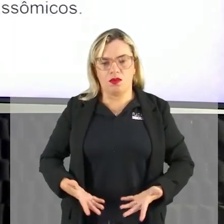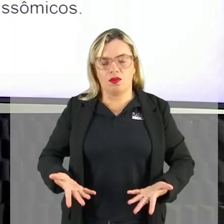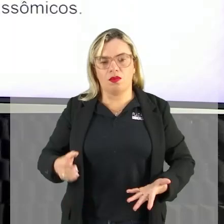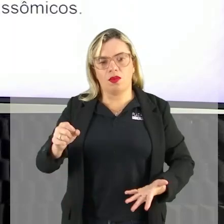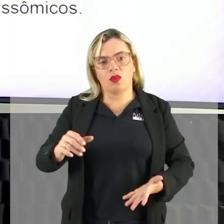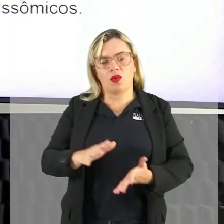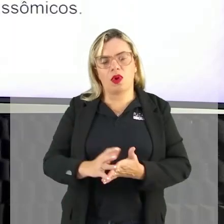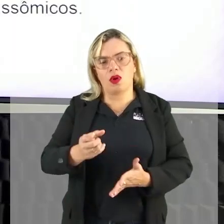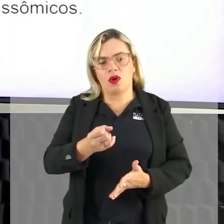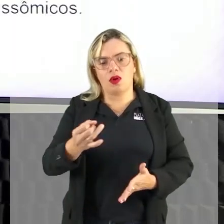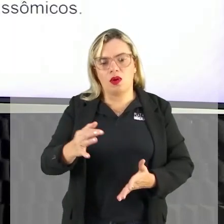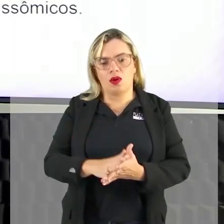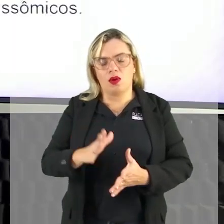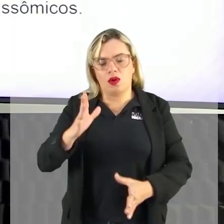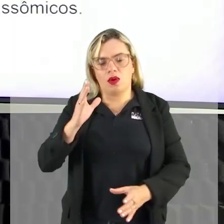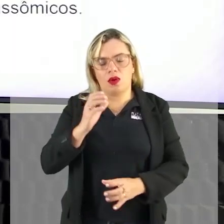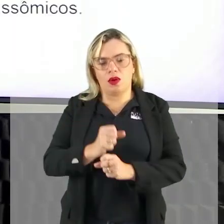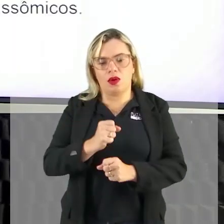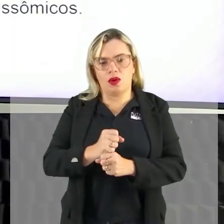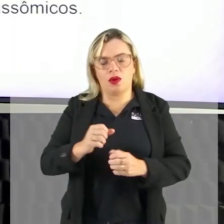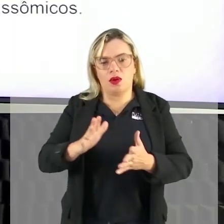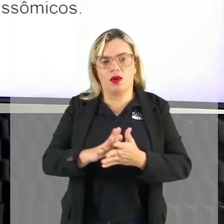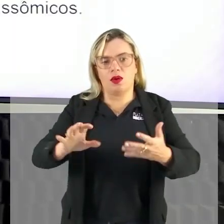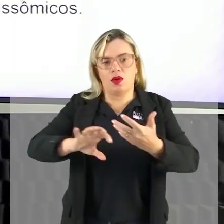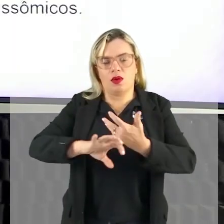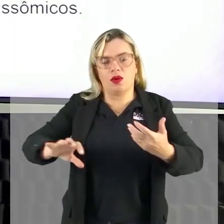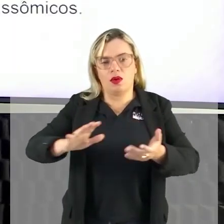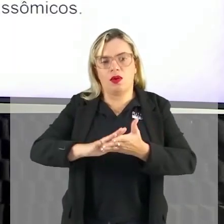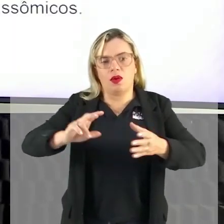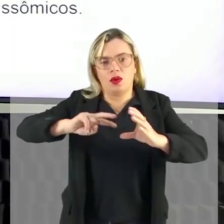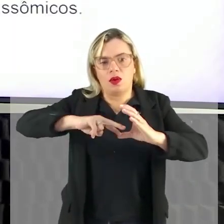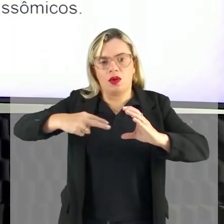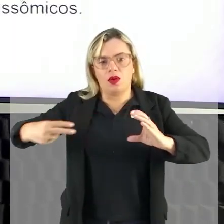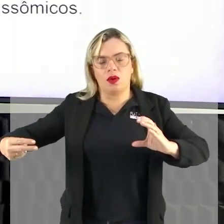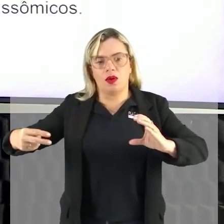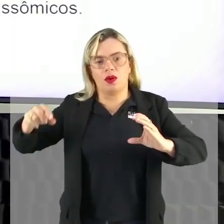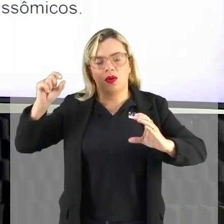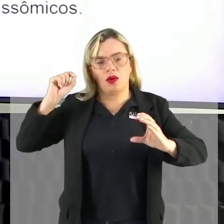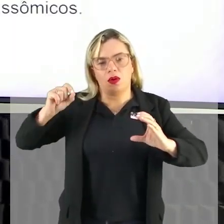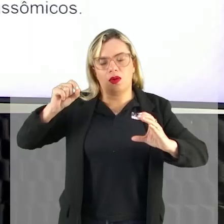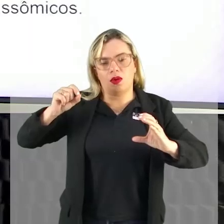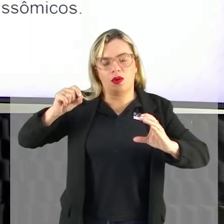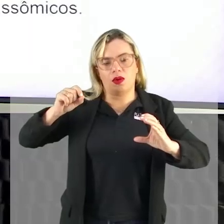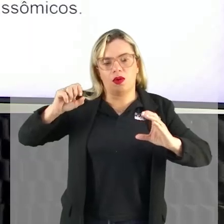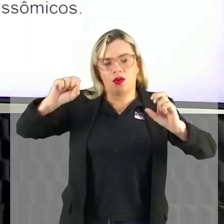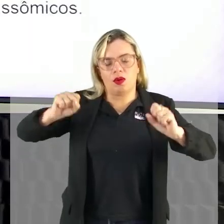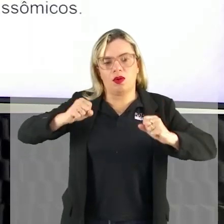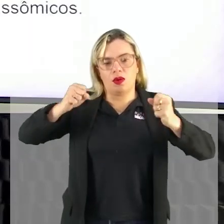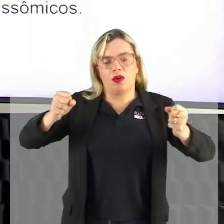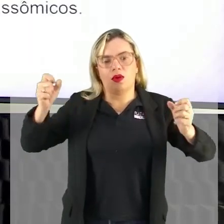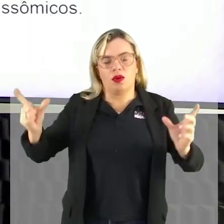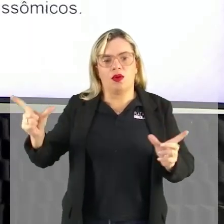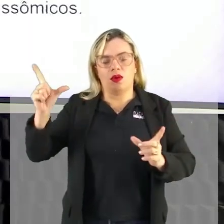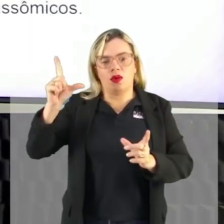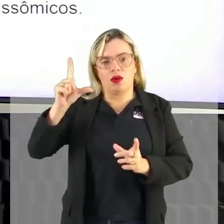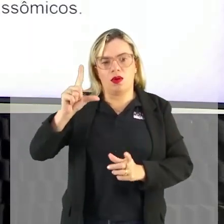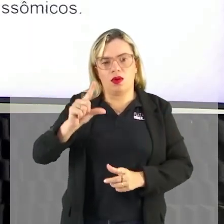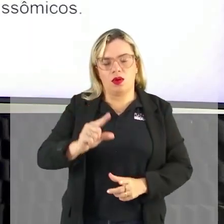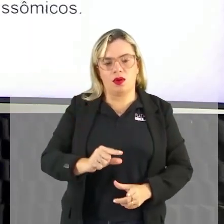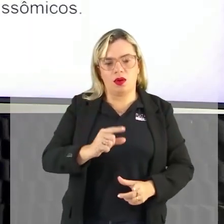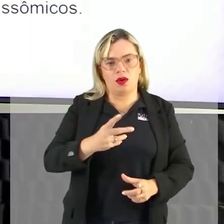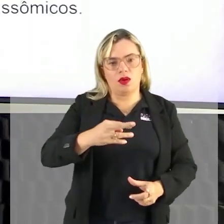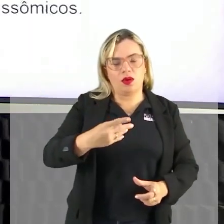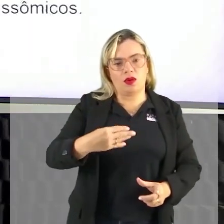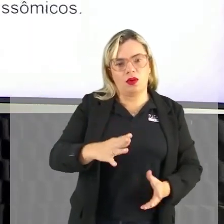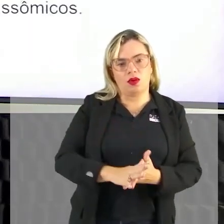quais são as possibilidades, né? Na hora de separar os cromossomos para poder reduzir, para poder sair de diploide